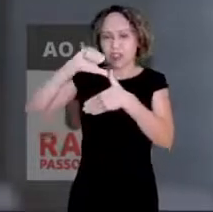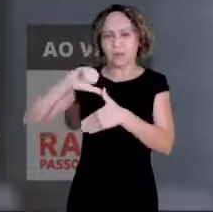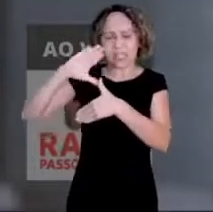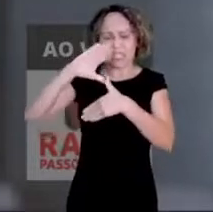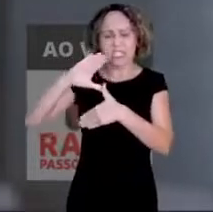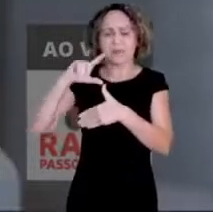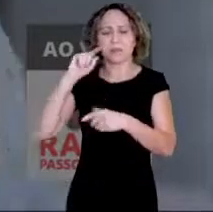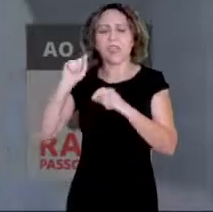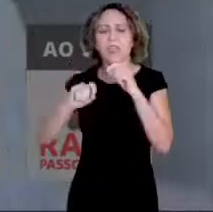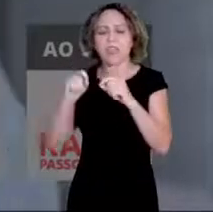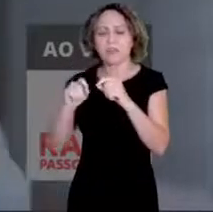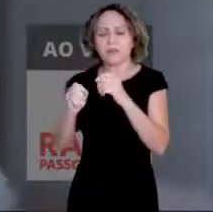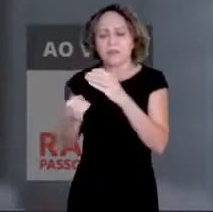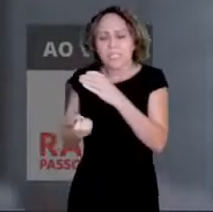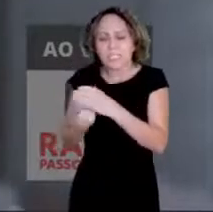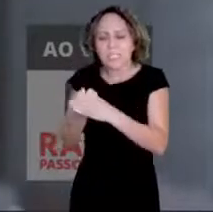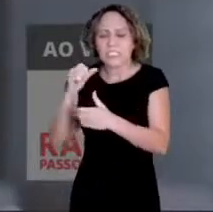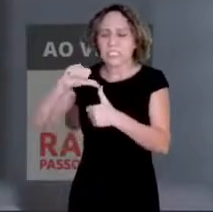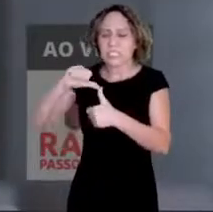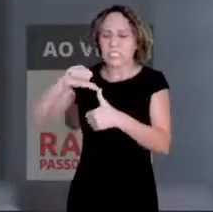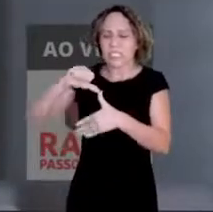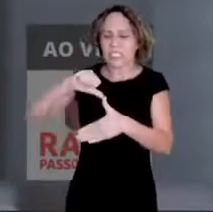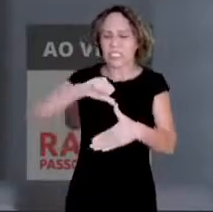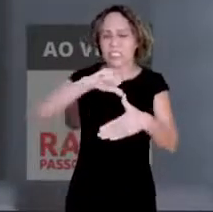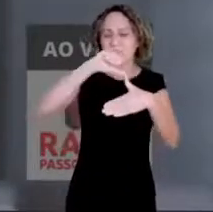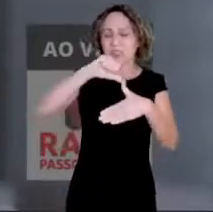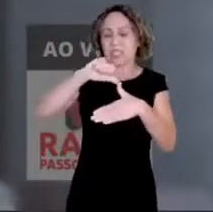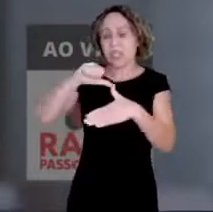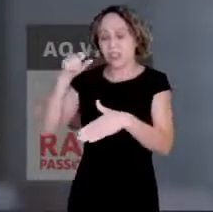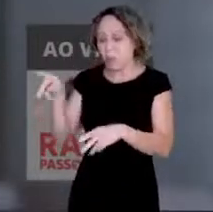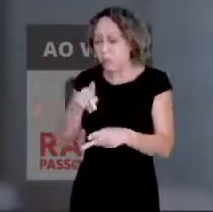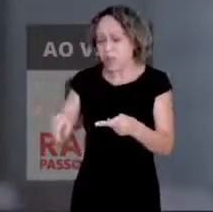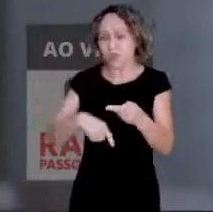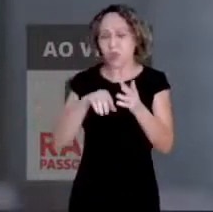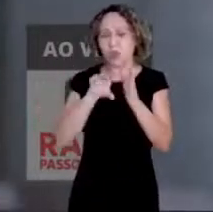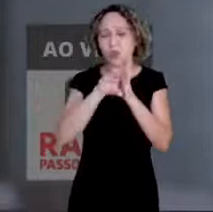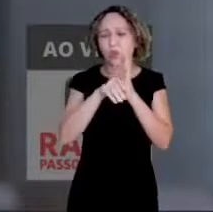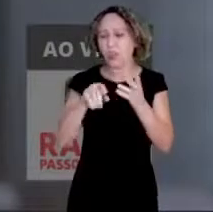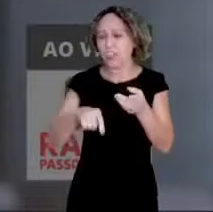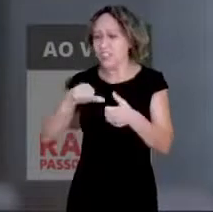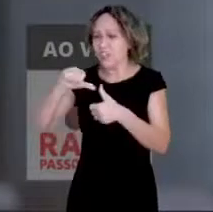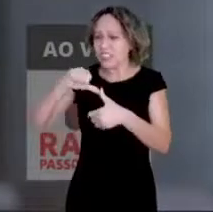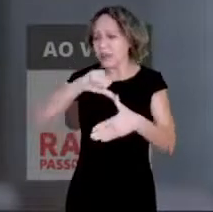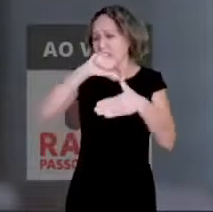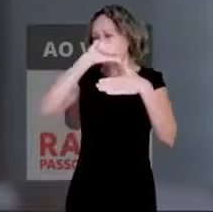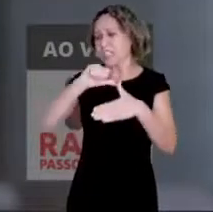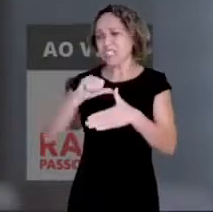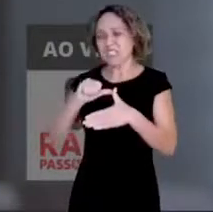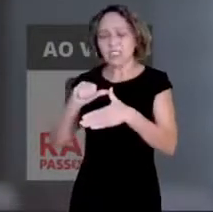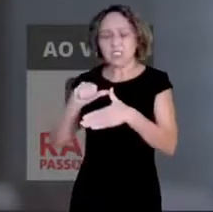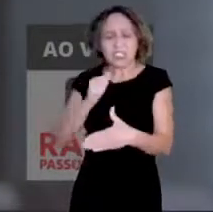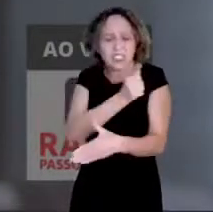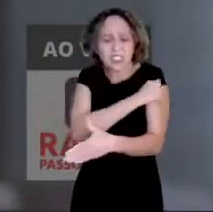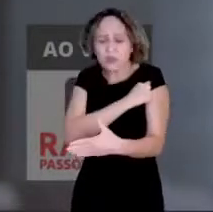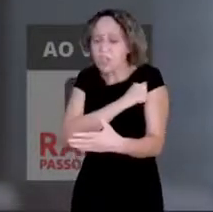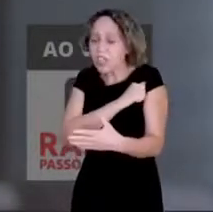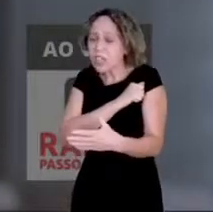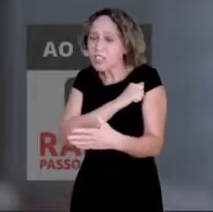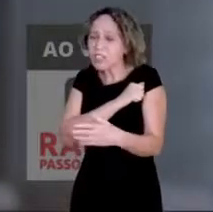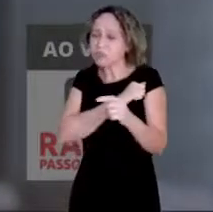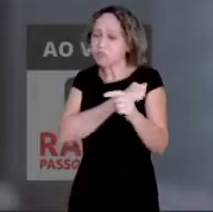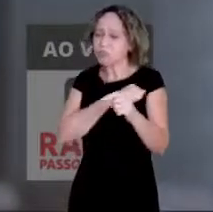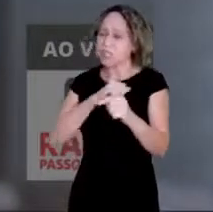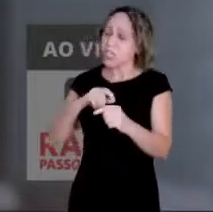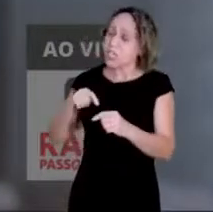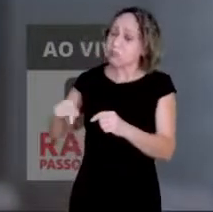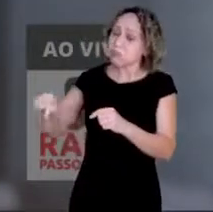1554 já tinha a Universidade de São Marcos. Ou seja, o Brasil ficou atrasado 400 anos, porque me parece que